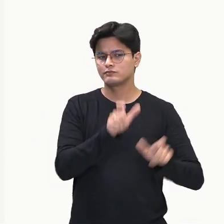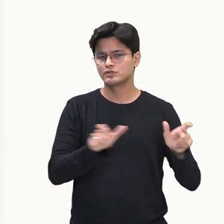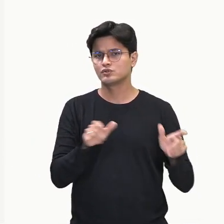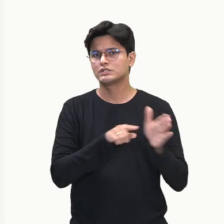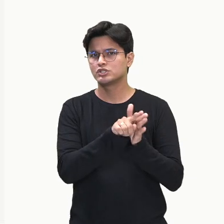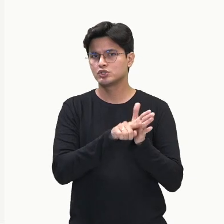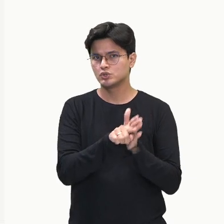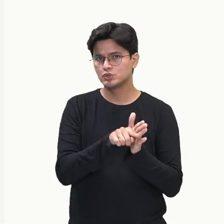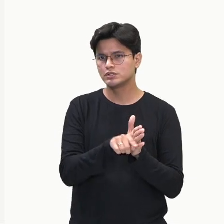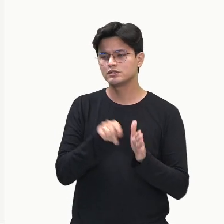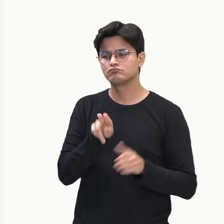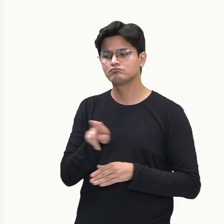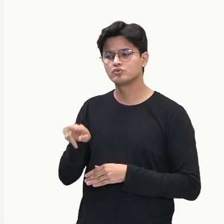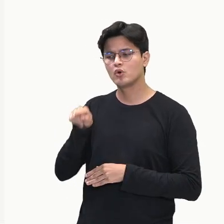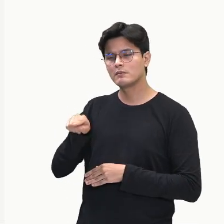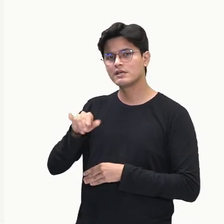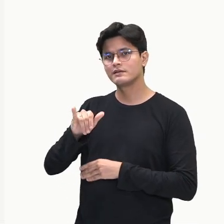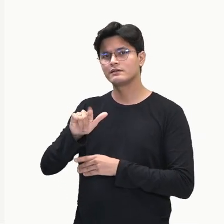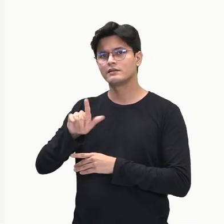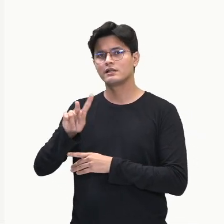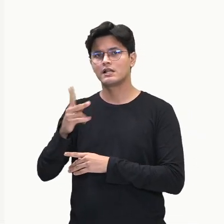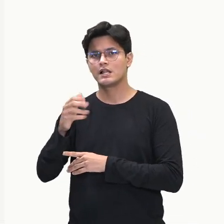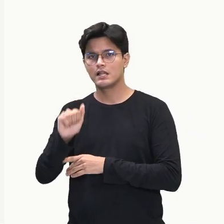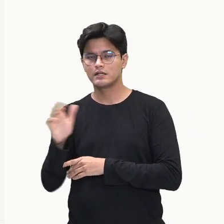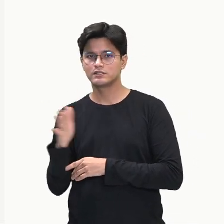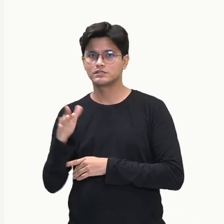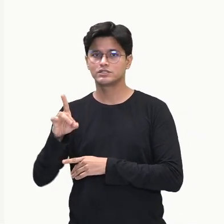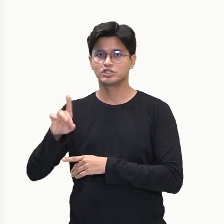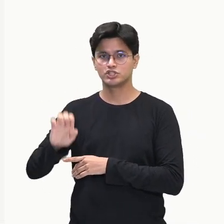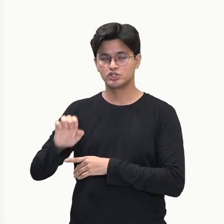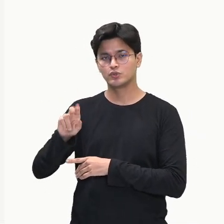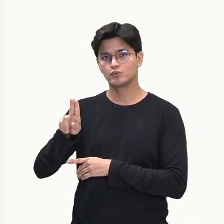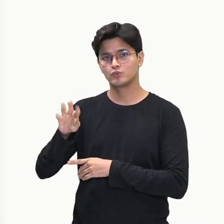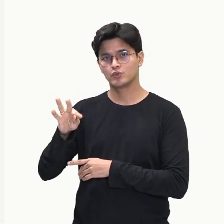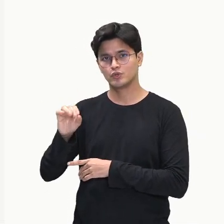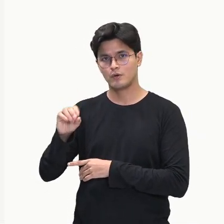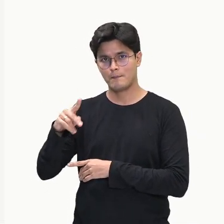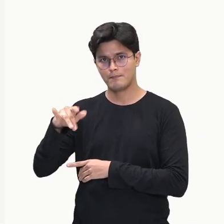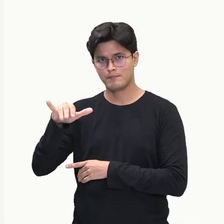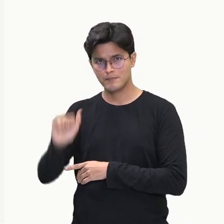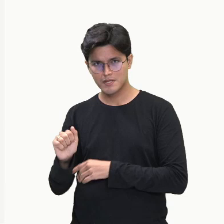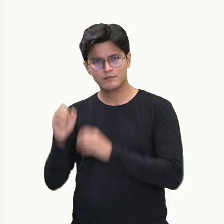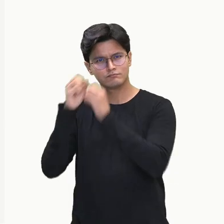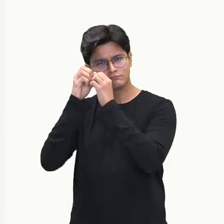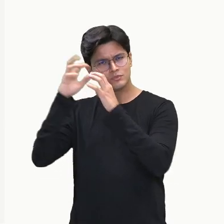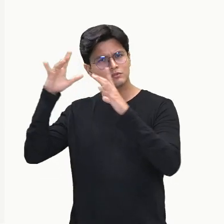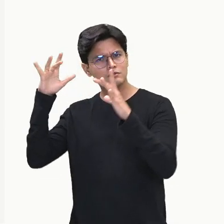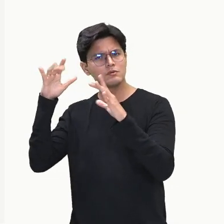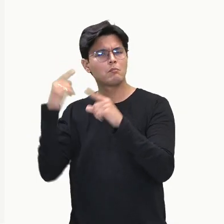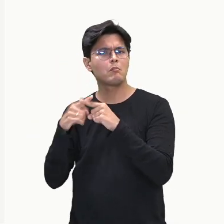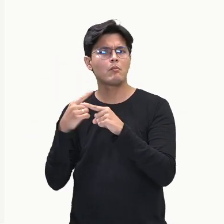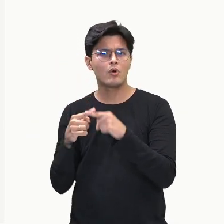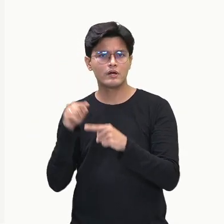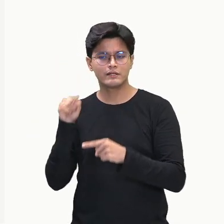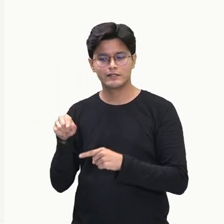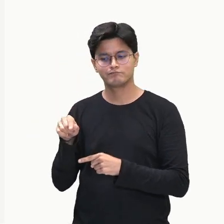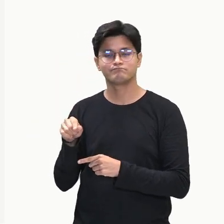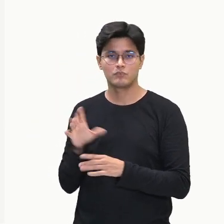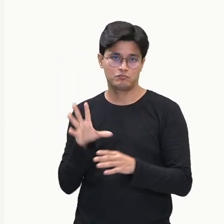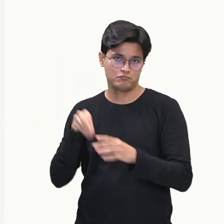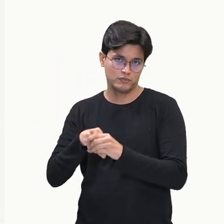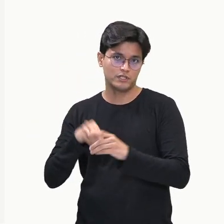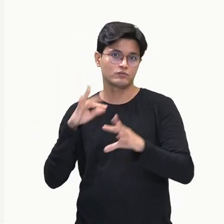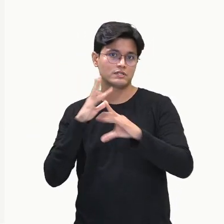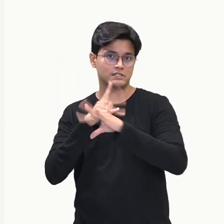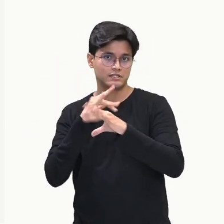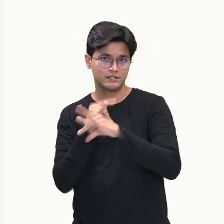ilhas de utopia. Por que é uma ilha de utopia? Porque é um lugar que está ali dentro da cidade, mas um lugar